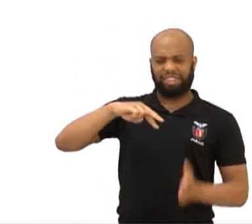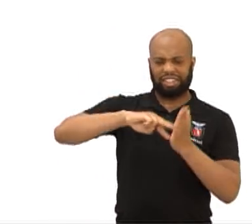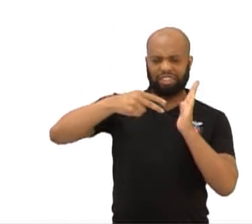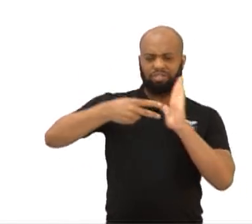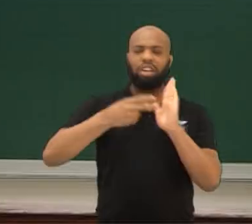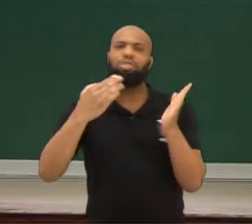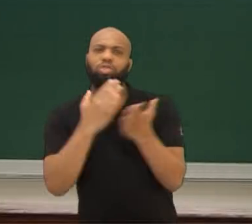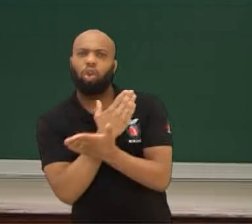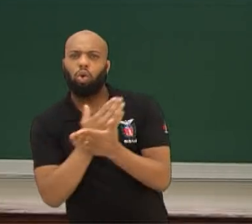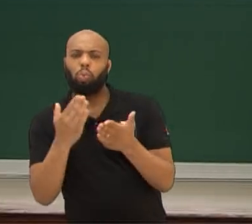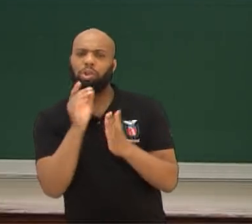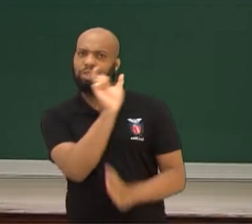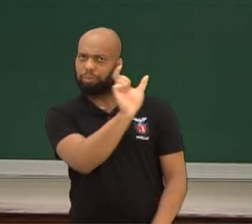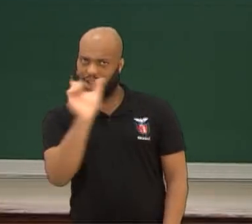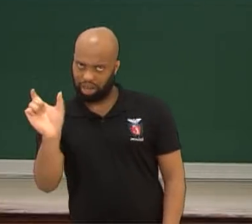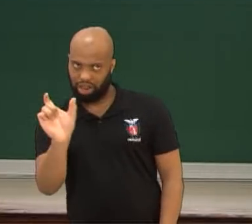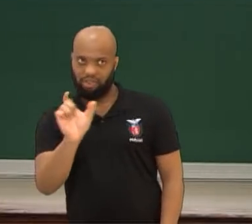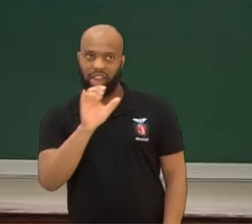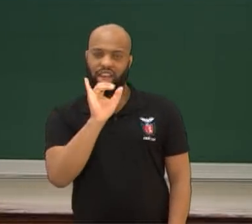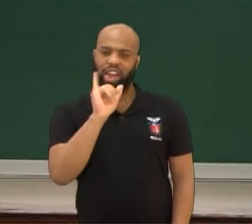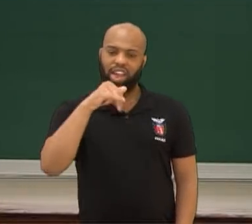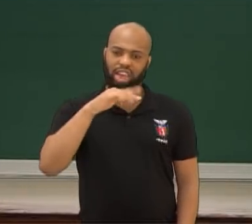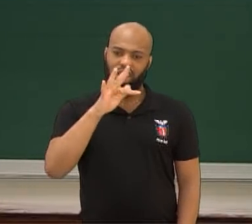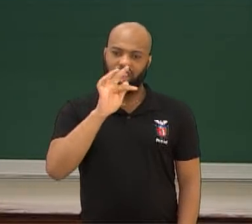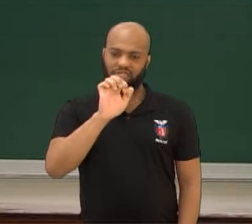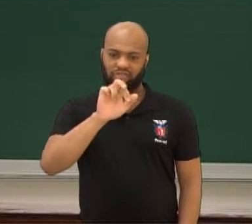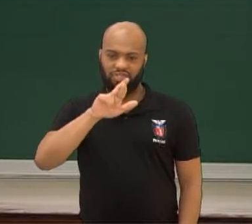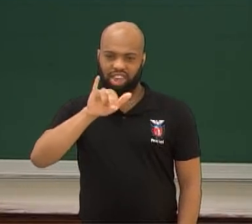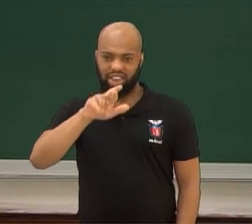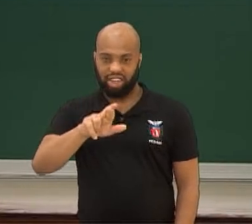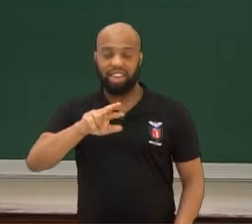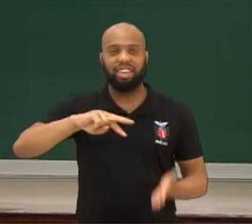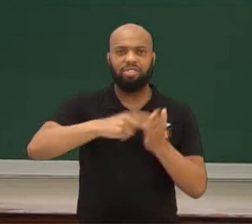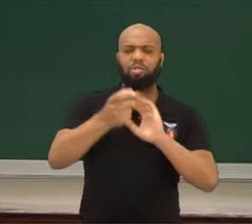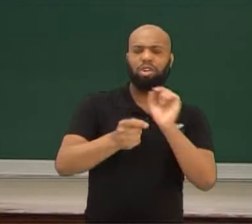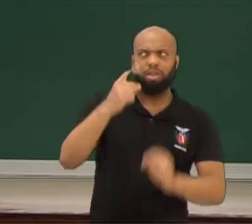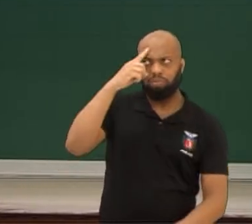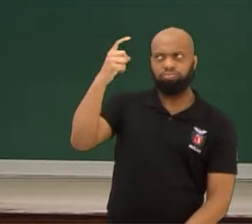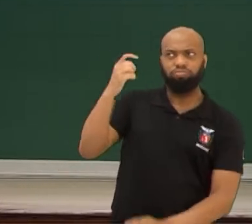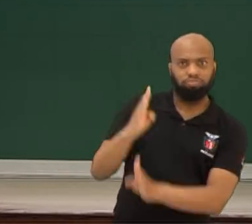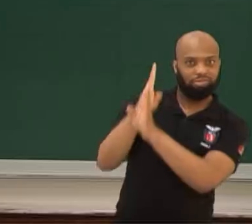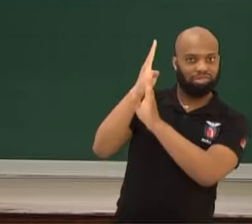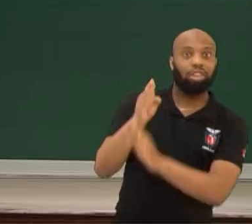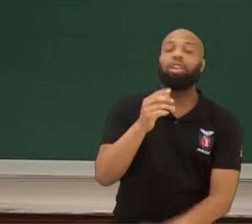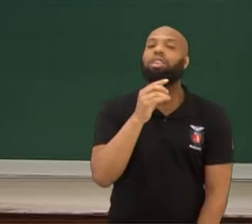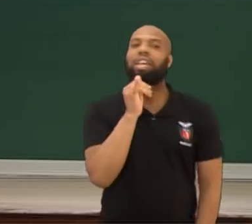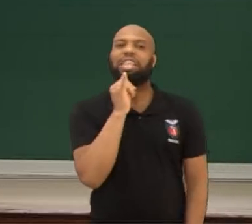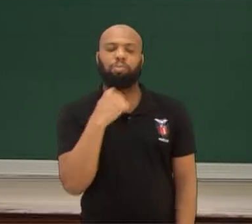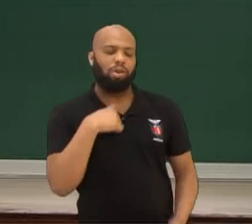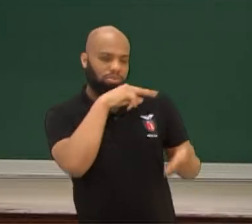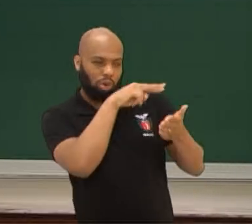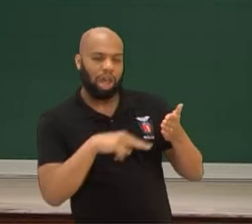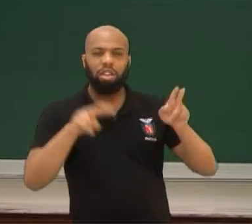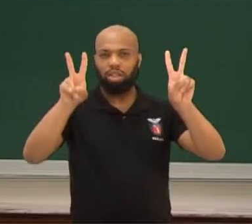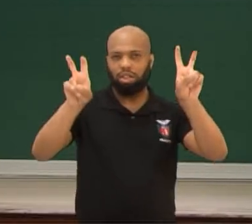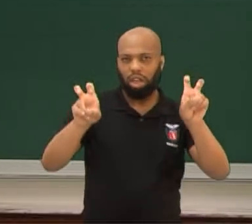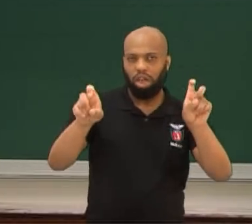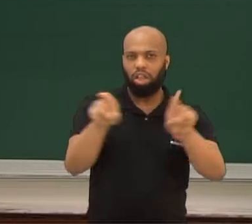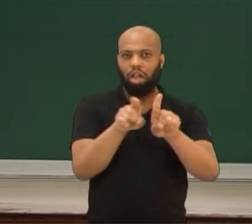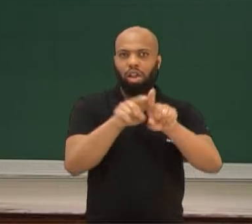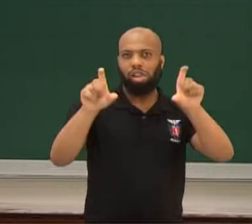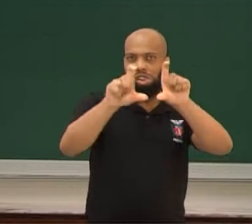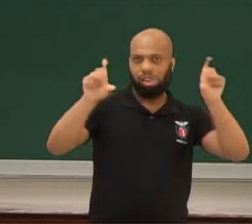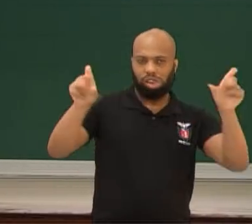ou expressões. Inferir significa o quê? Tentar adivinhar. Às vezes eu estou lendo ali um enunciado, estou lendo um trecho